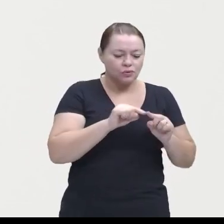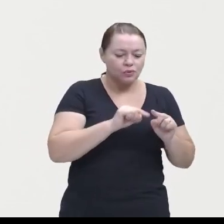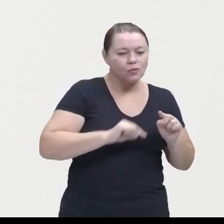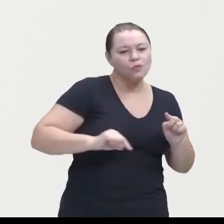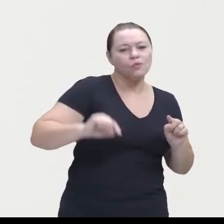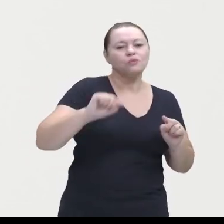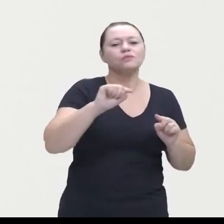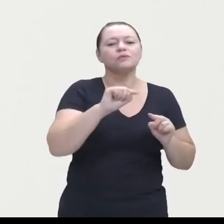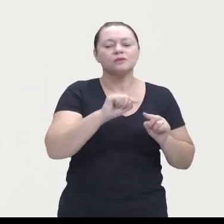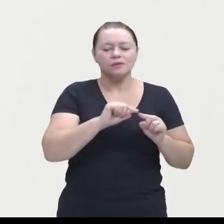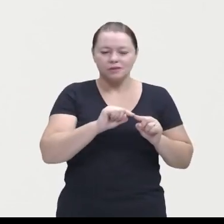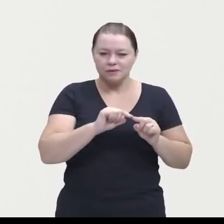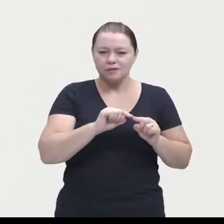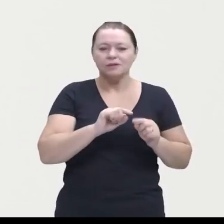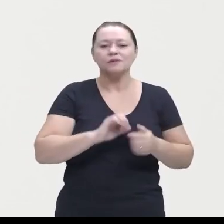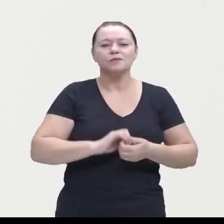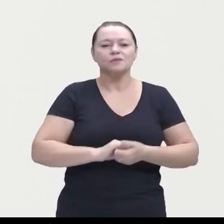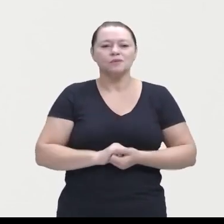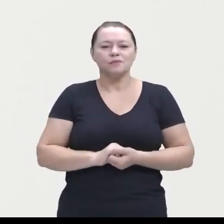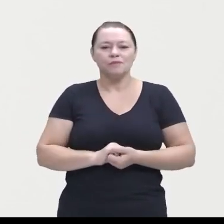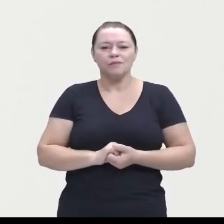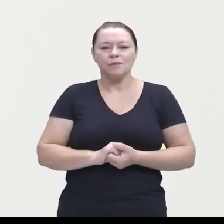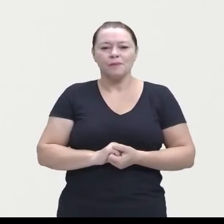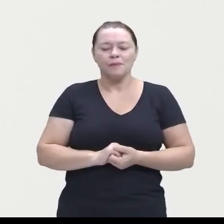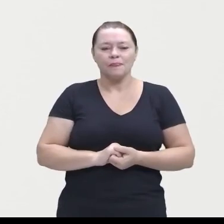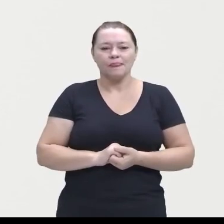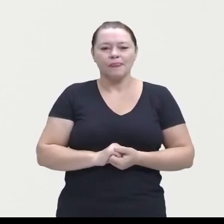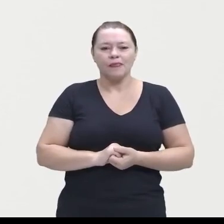ligamos com o círculo.